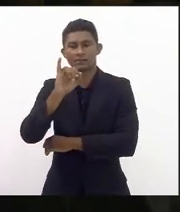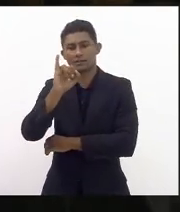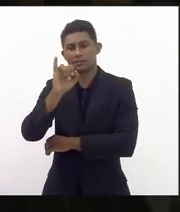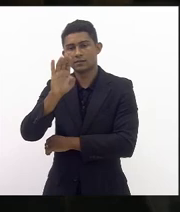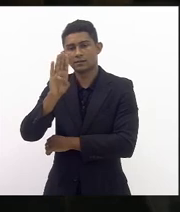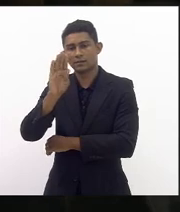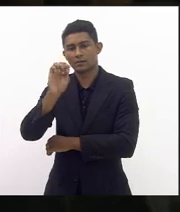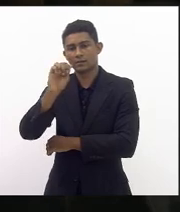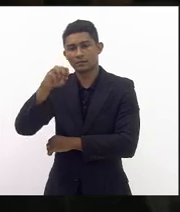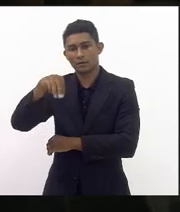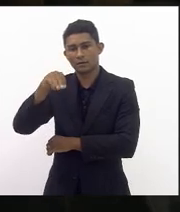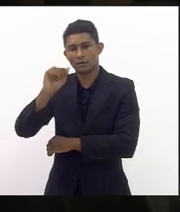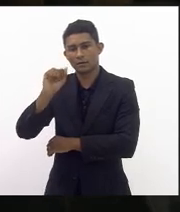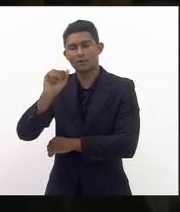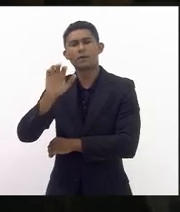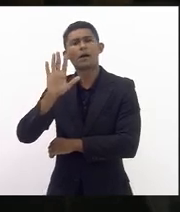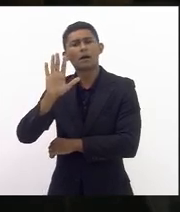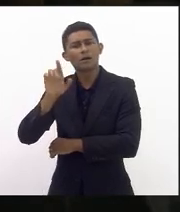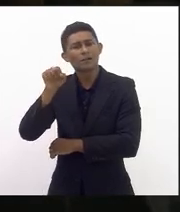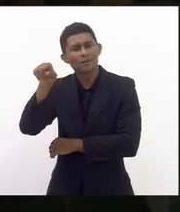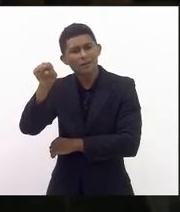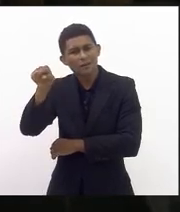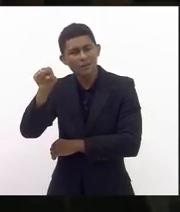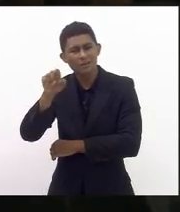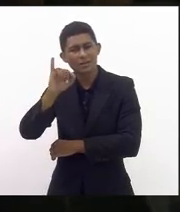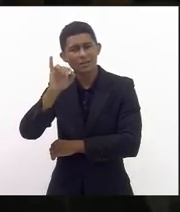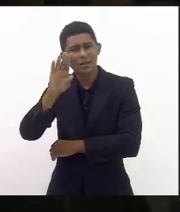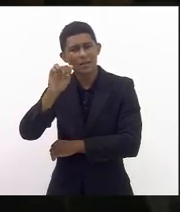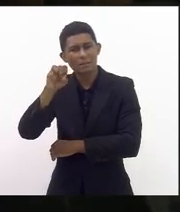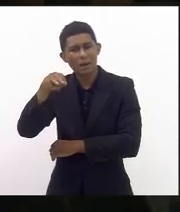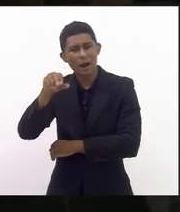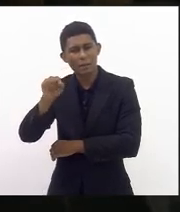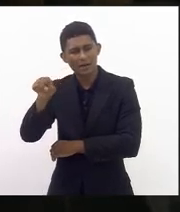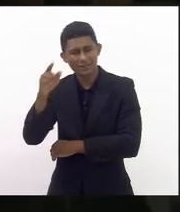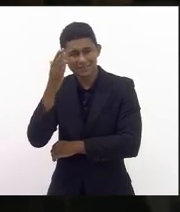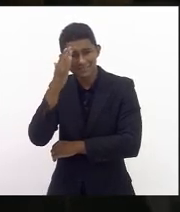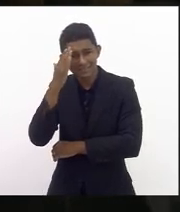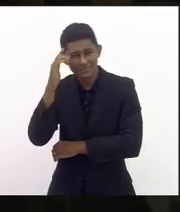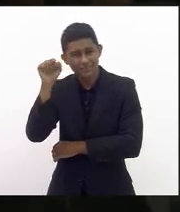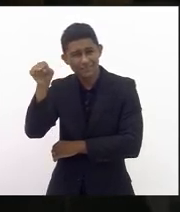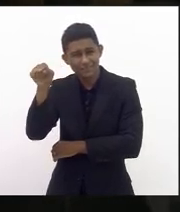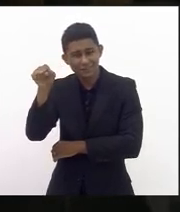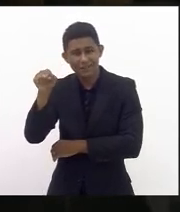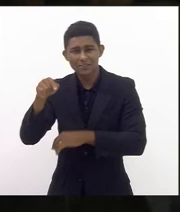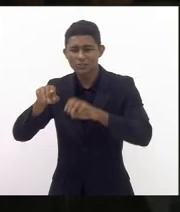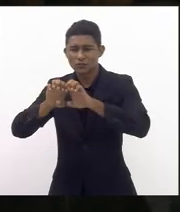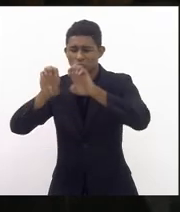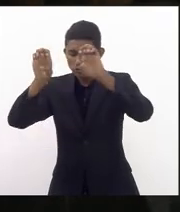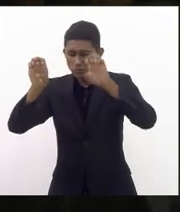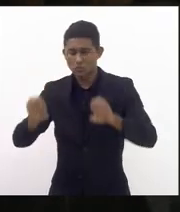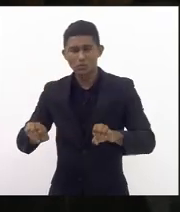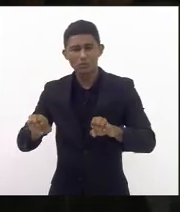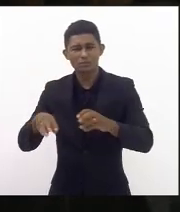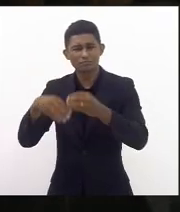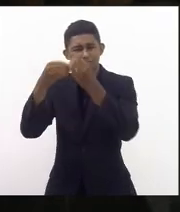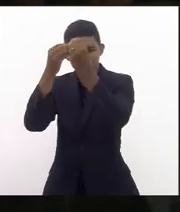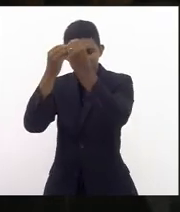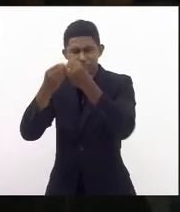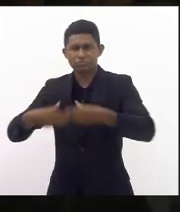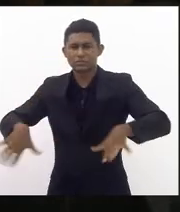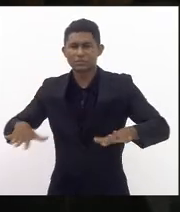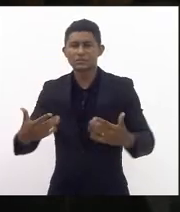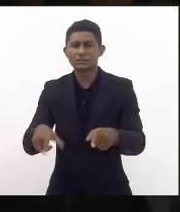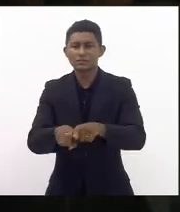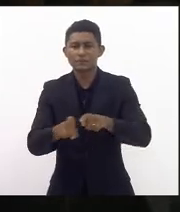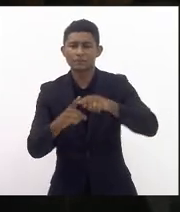IBAMA, desestruturado que foi, como foram neste governo federal as